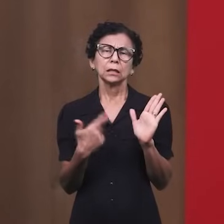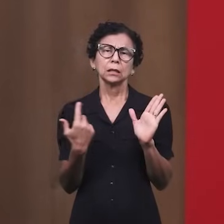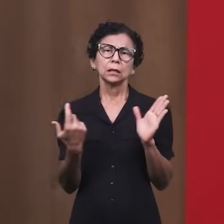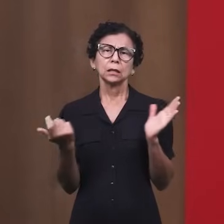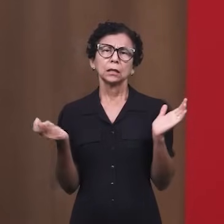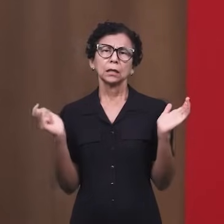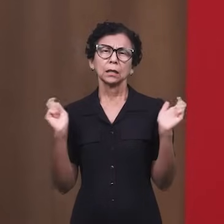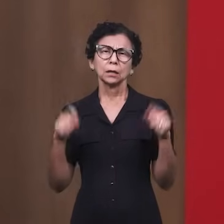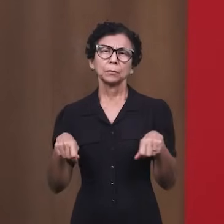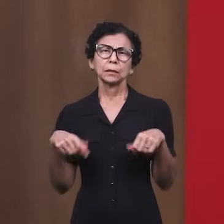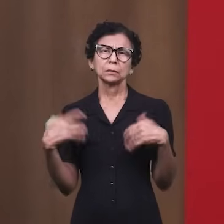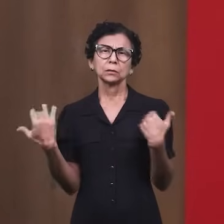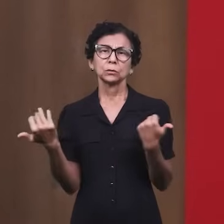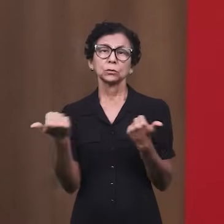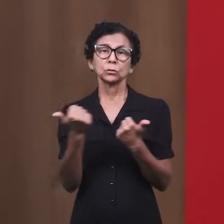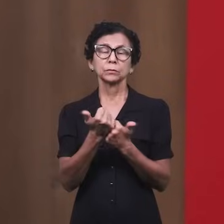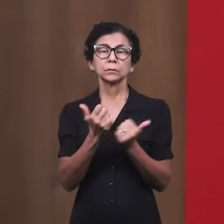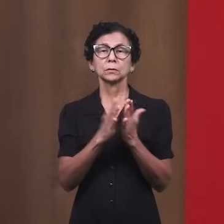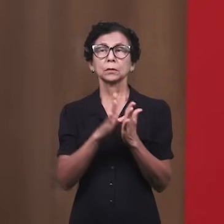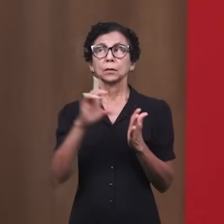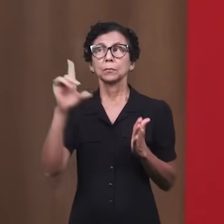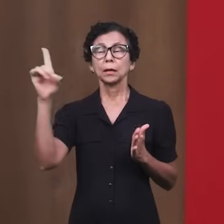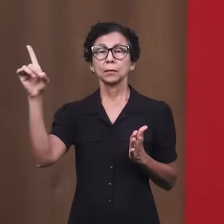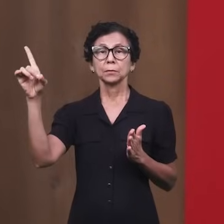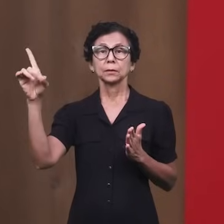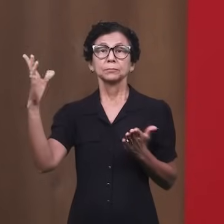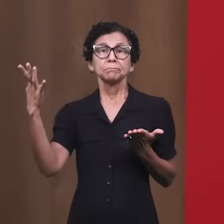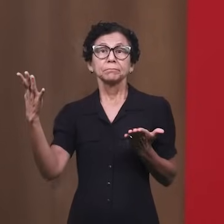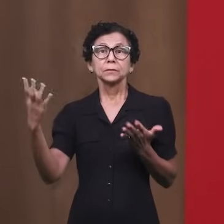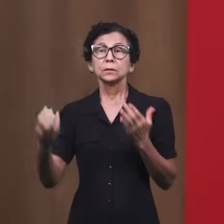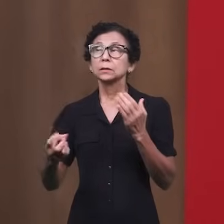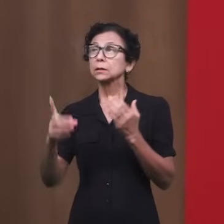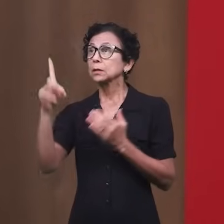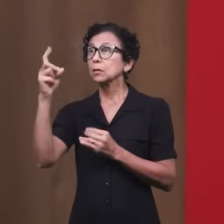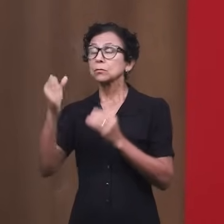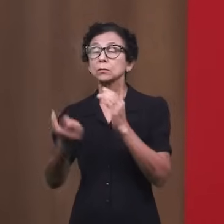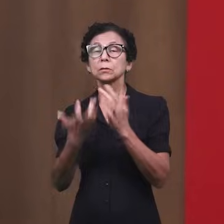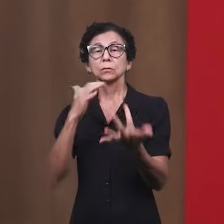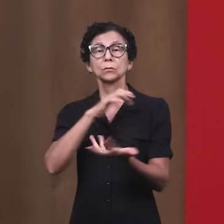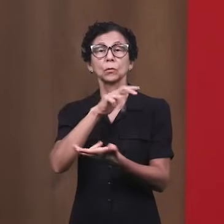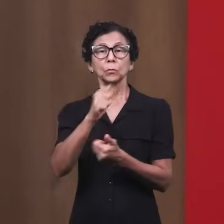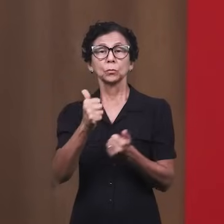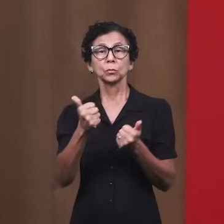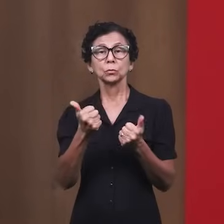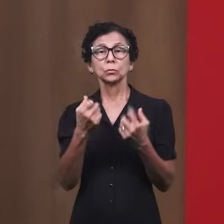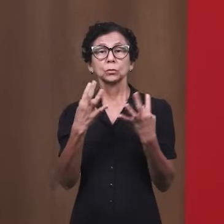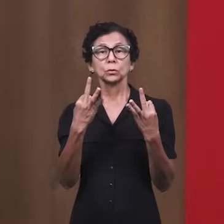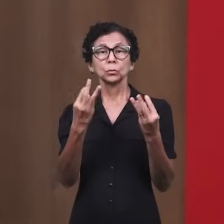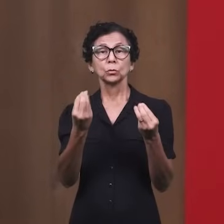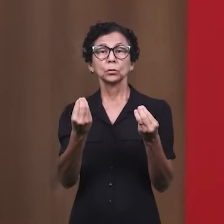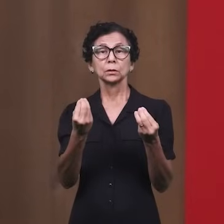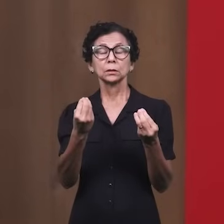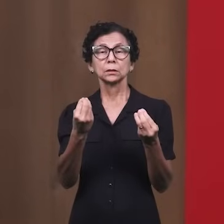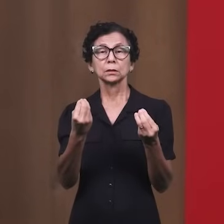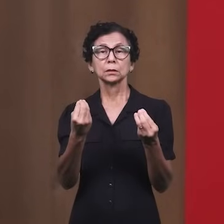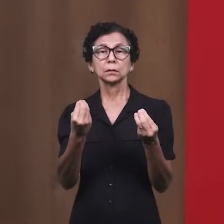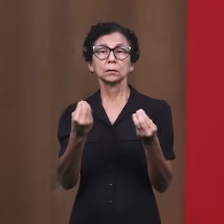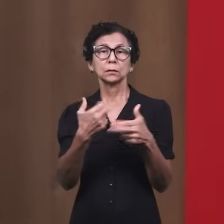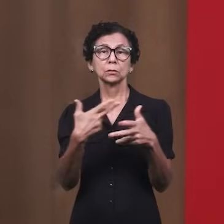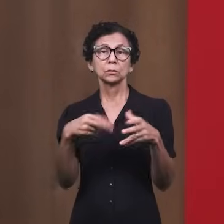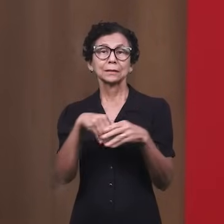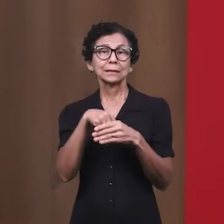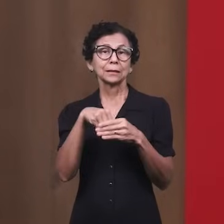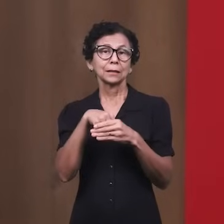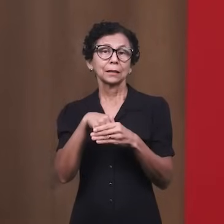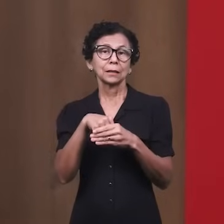de substituir a palavra daquele que criou o mundo que criou todas as coisas então a palavra de Deus e é o